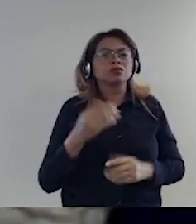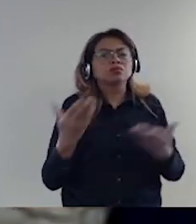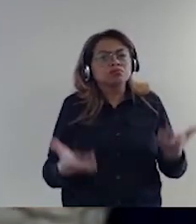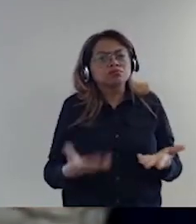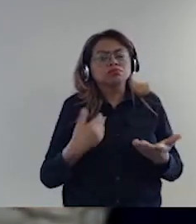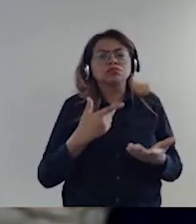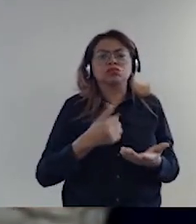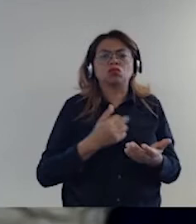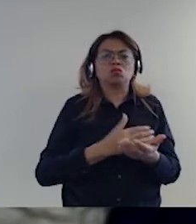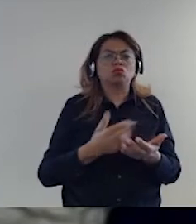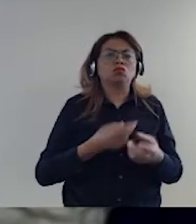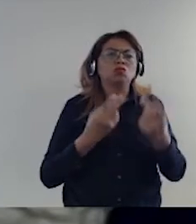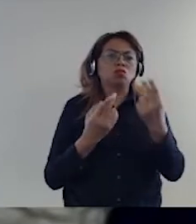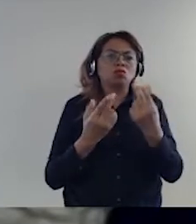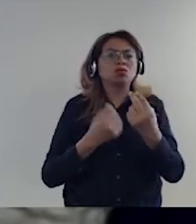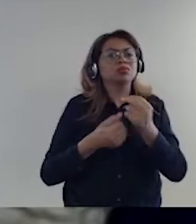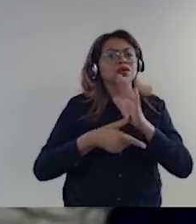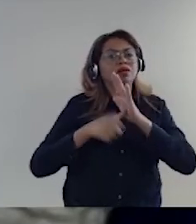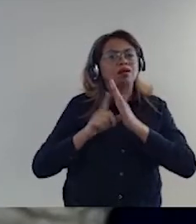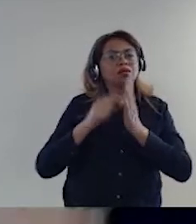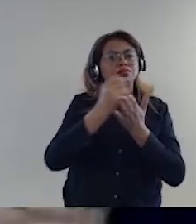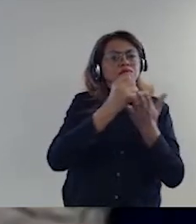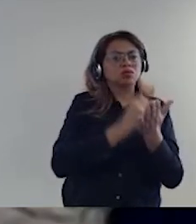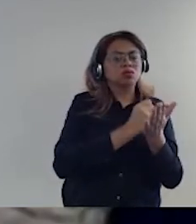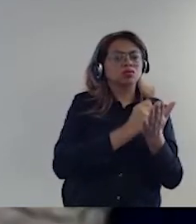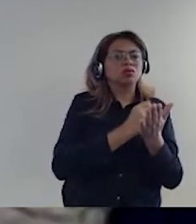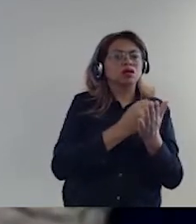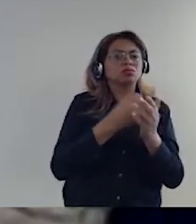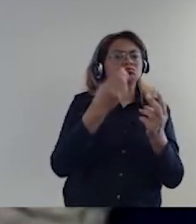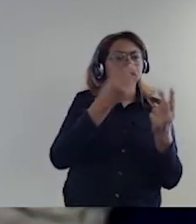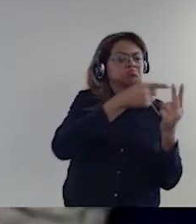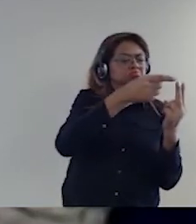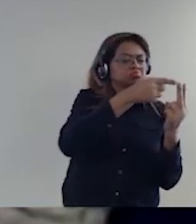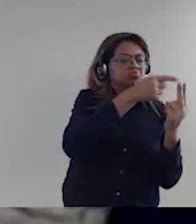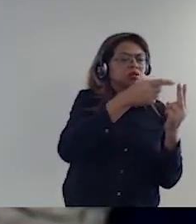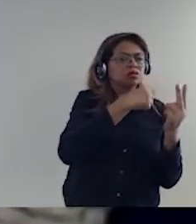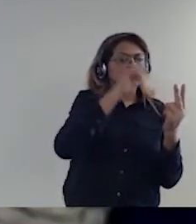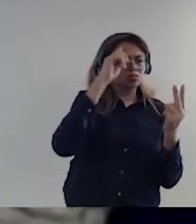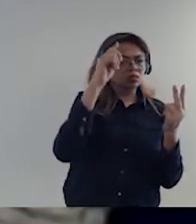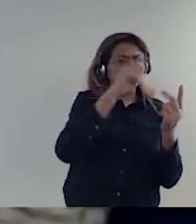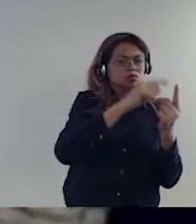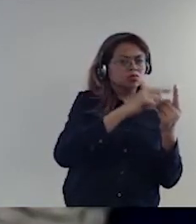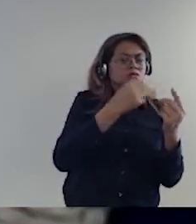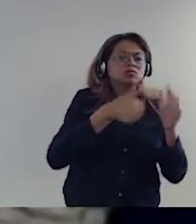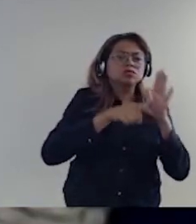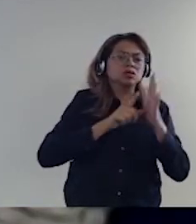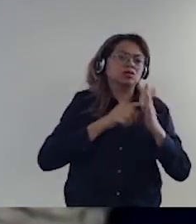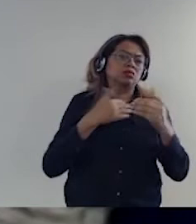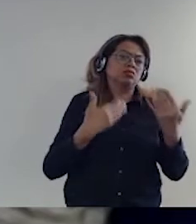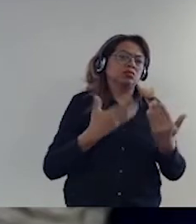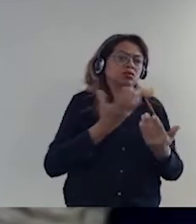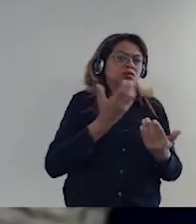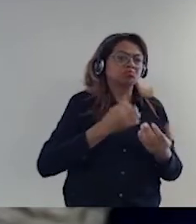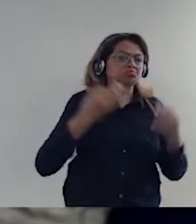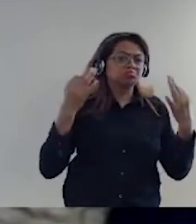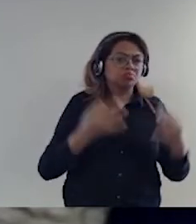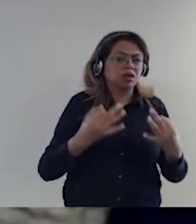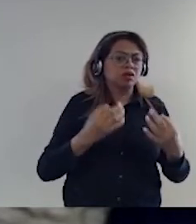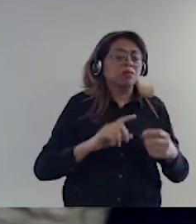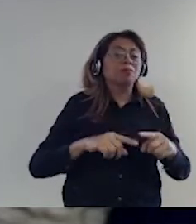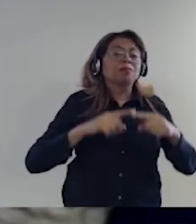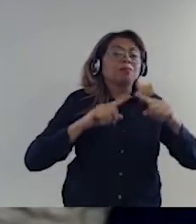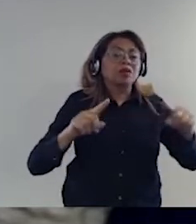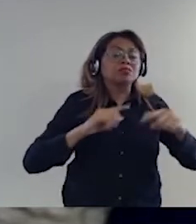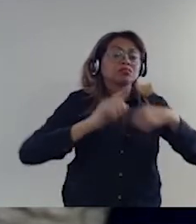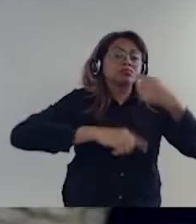conforme com o modelo que foi configurado pelas próprias partes, no exercício da sua autonomia privada. Até aqui nós